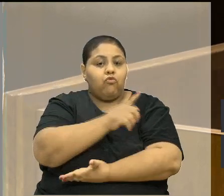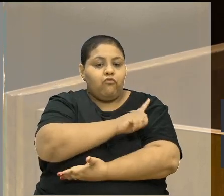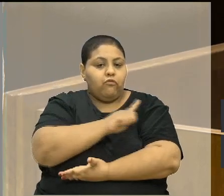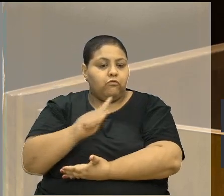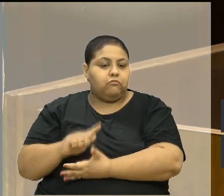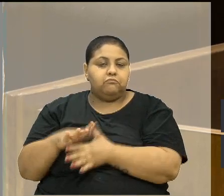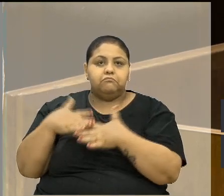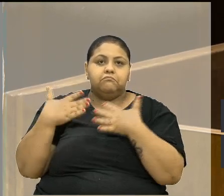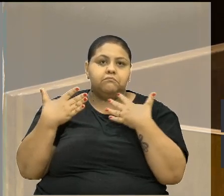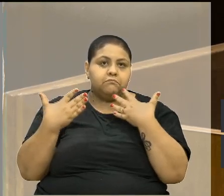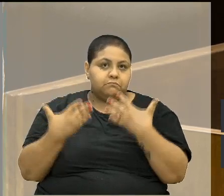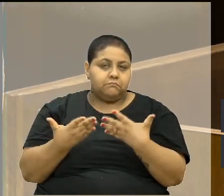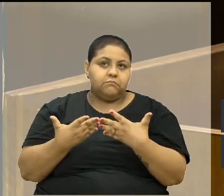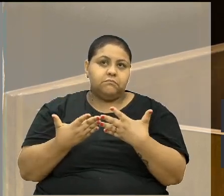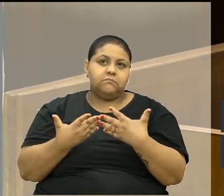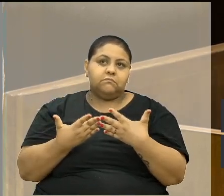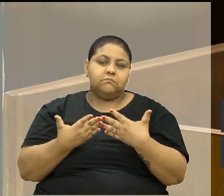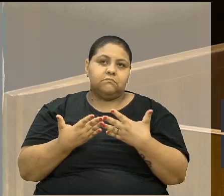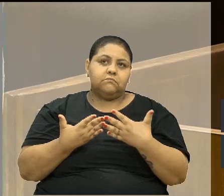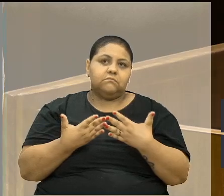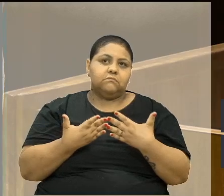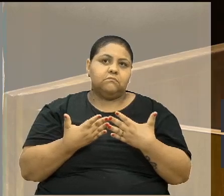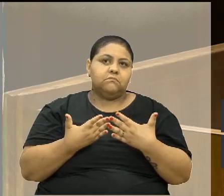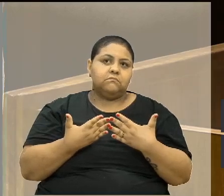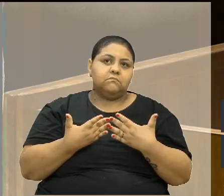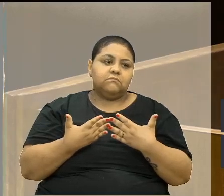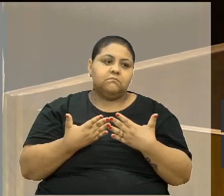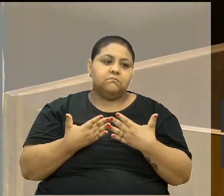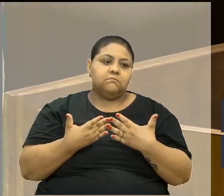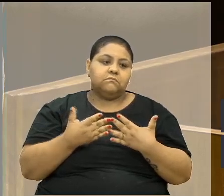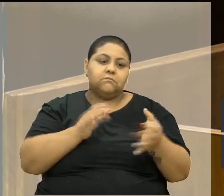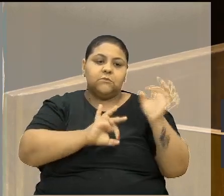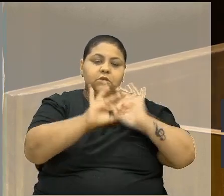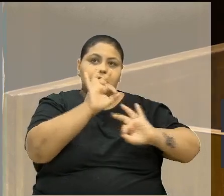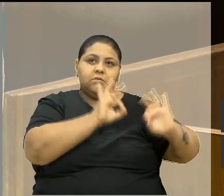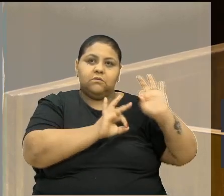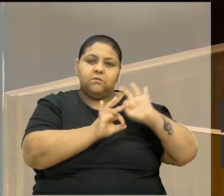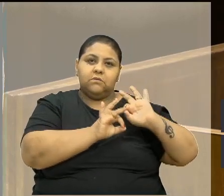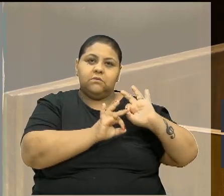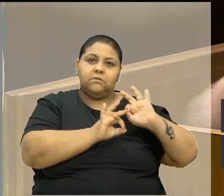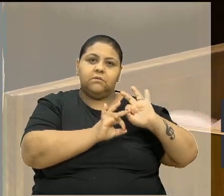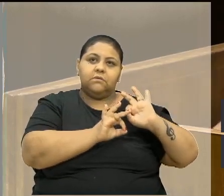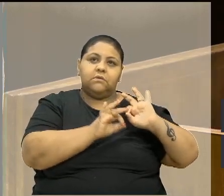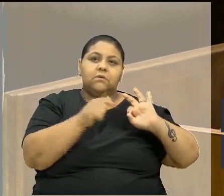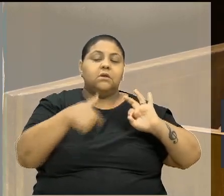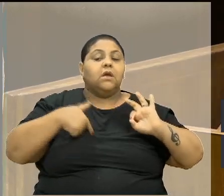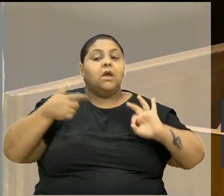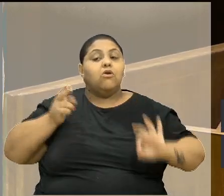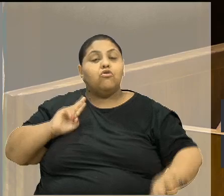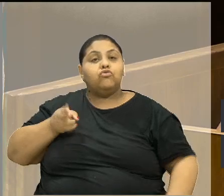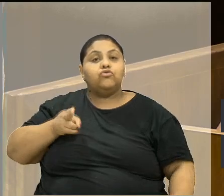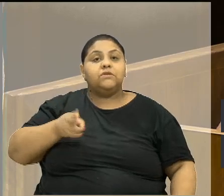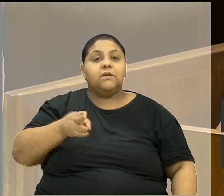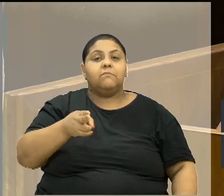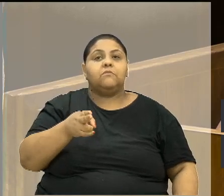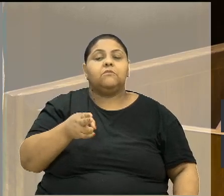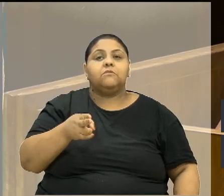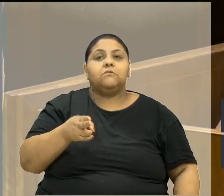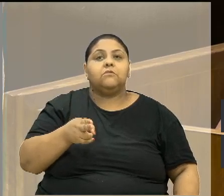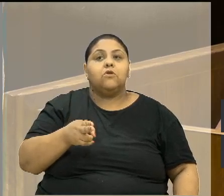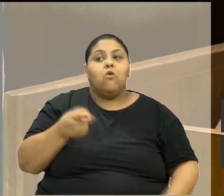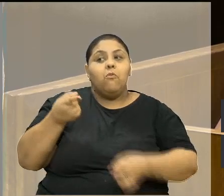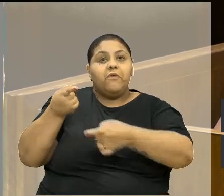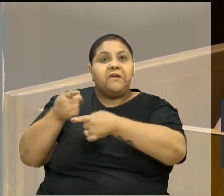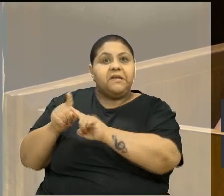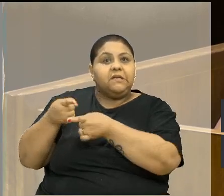dizer assim, tá? Que prepare bem o time. Eu sempre fui um